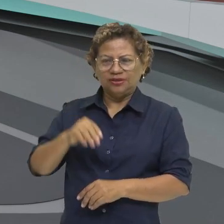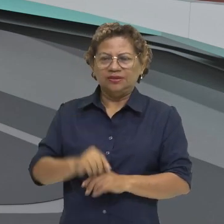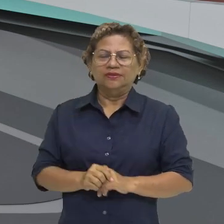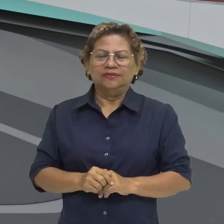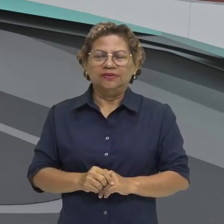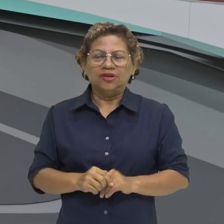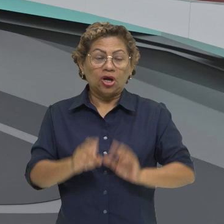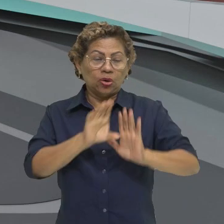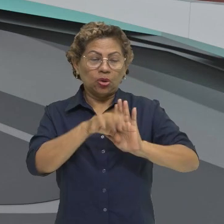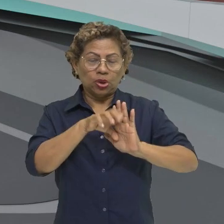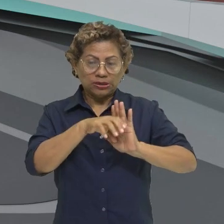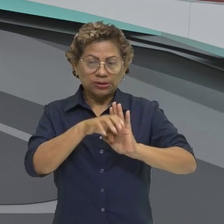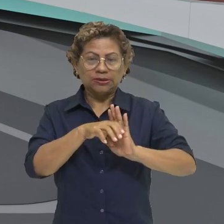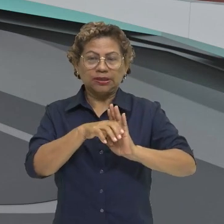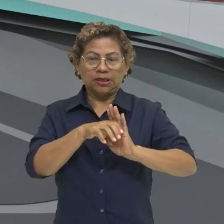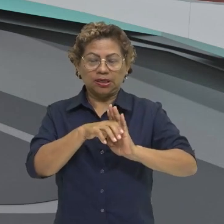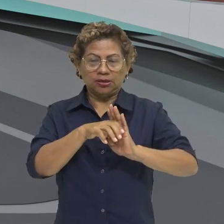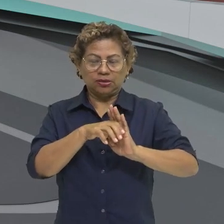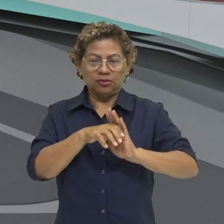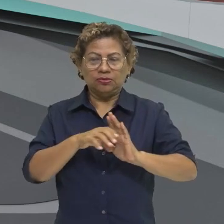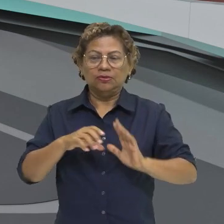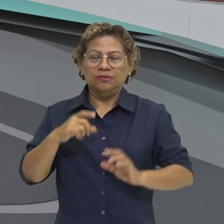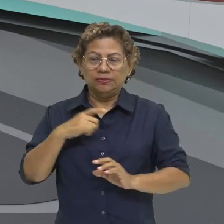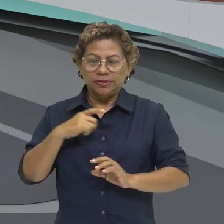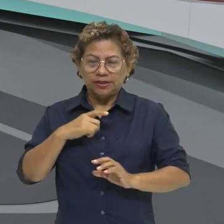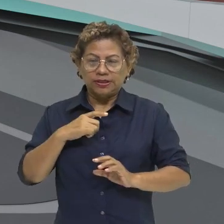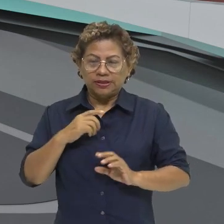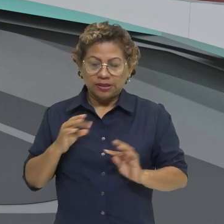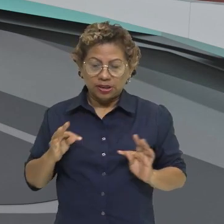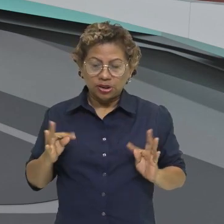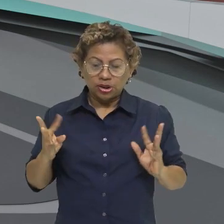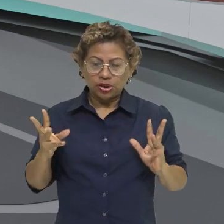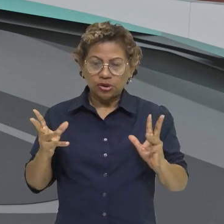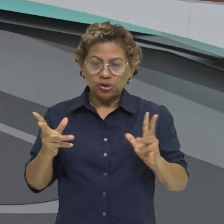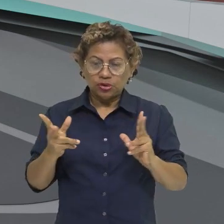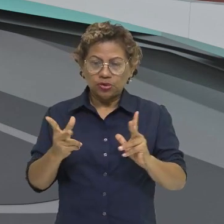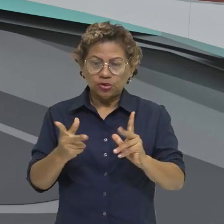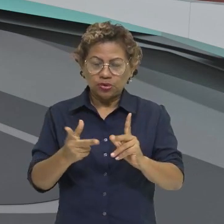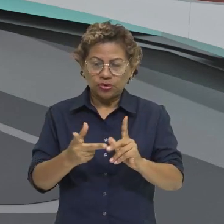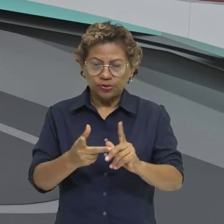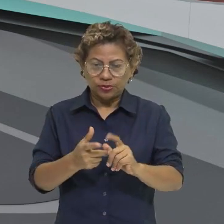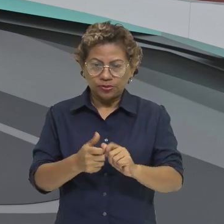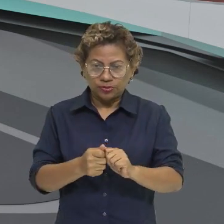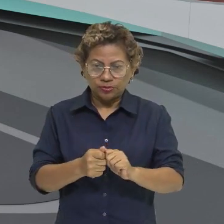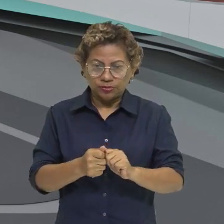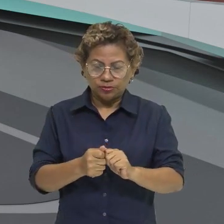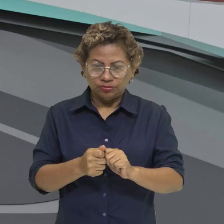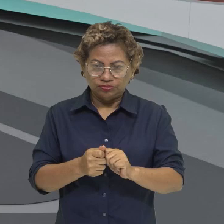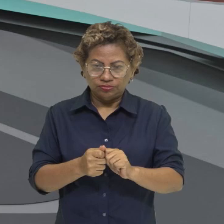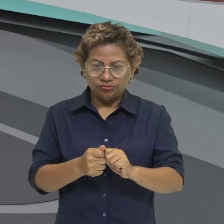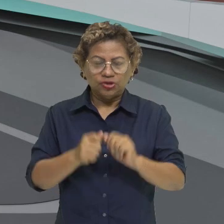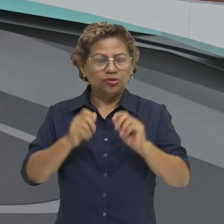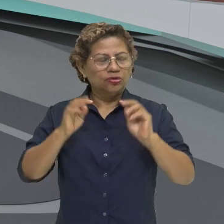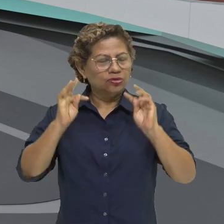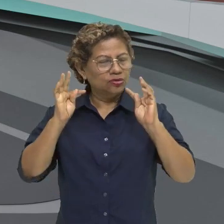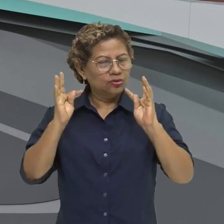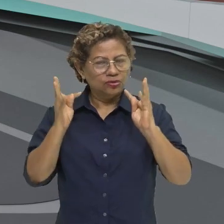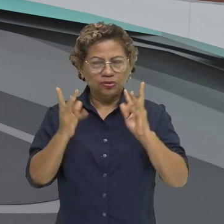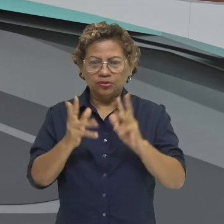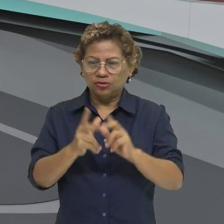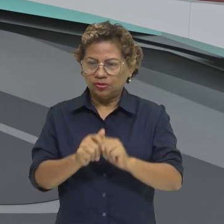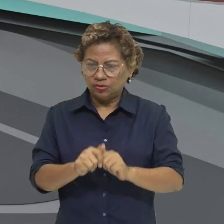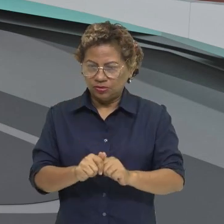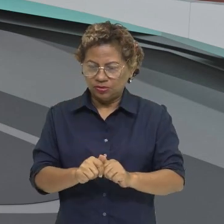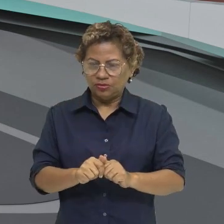que engloba todas as criações. Preste atenção. Todas as